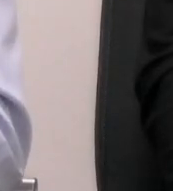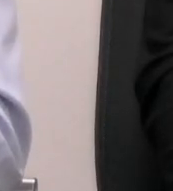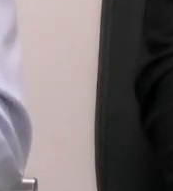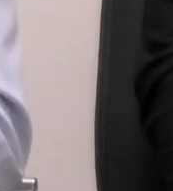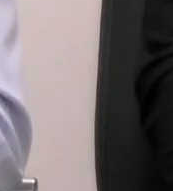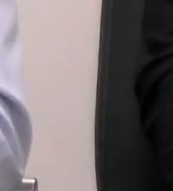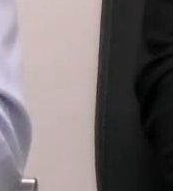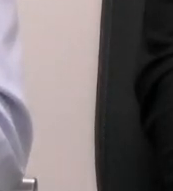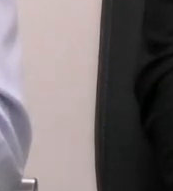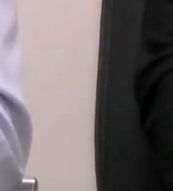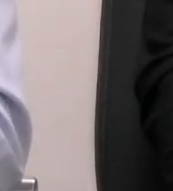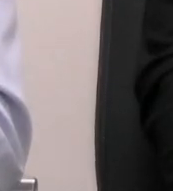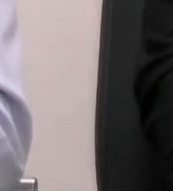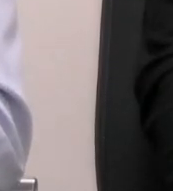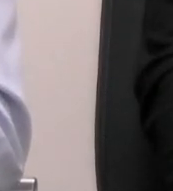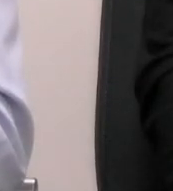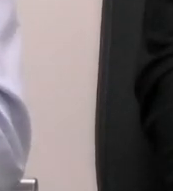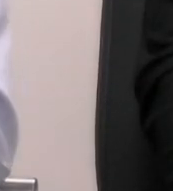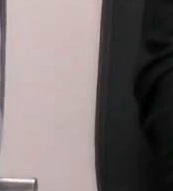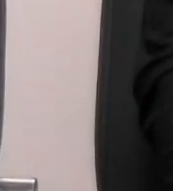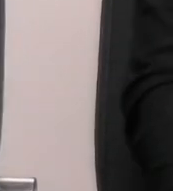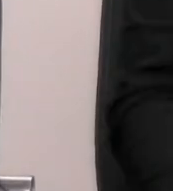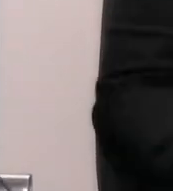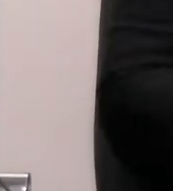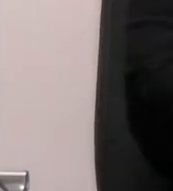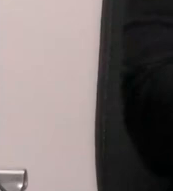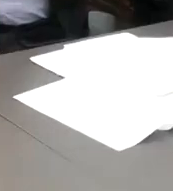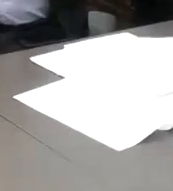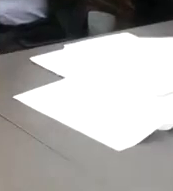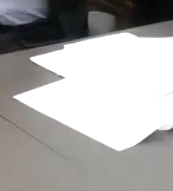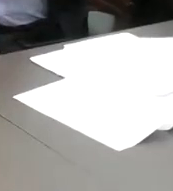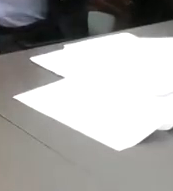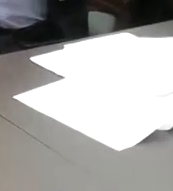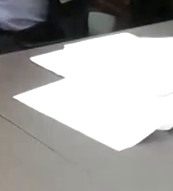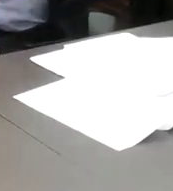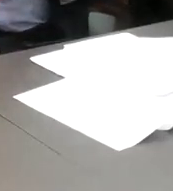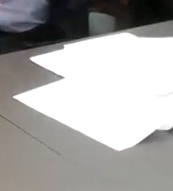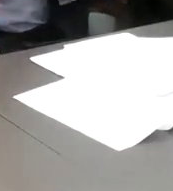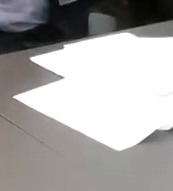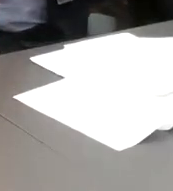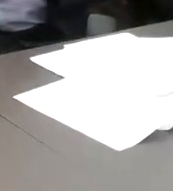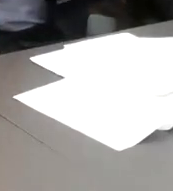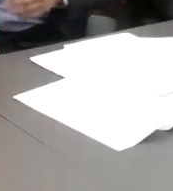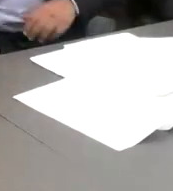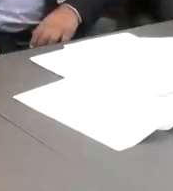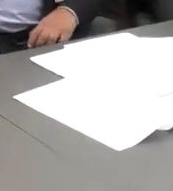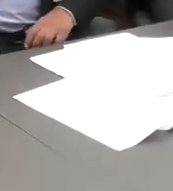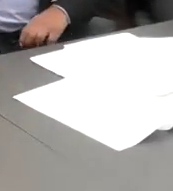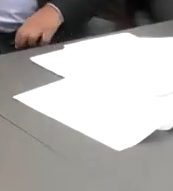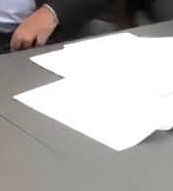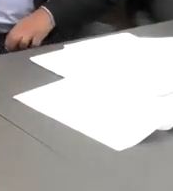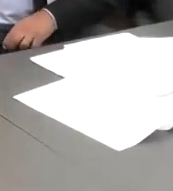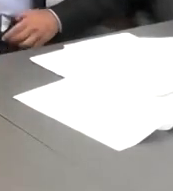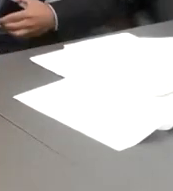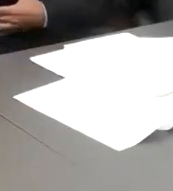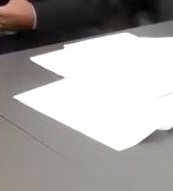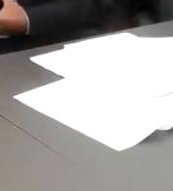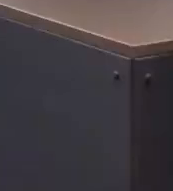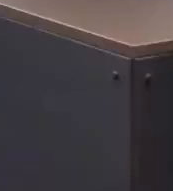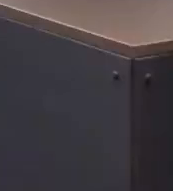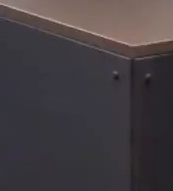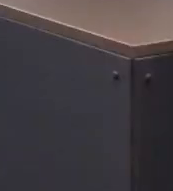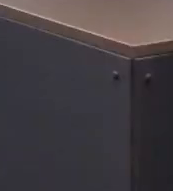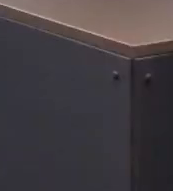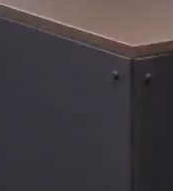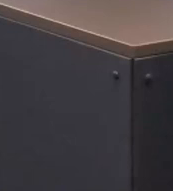será votado nessa quinta-feira. Obrigado a todos. Ao término desta reunião,